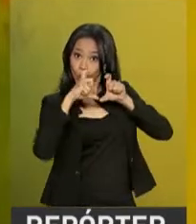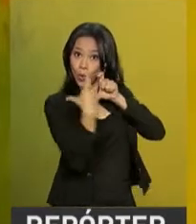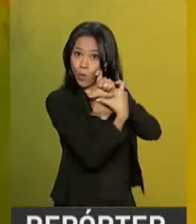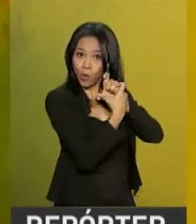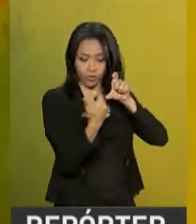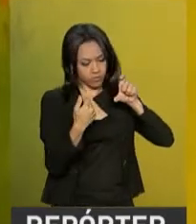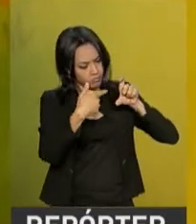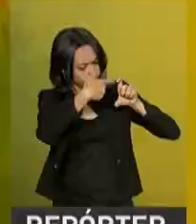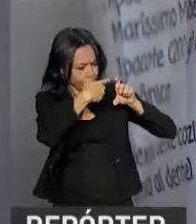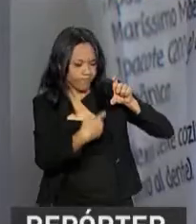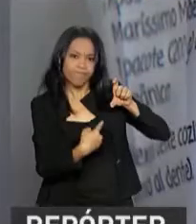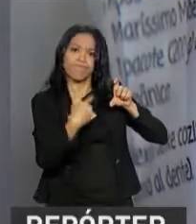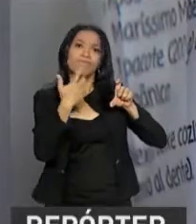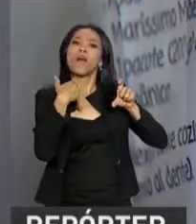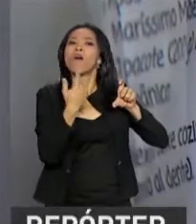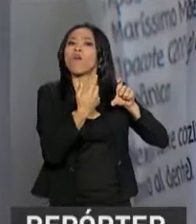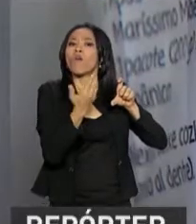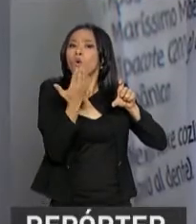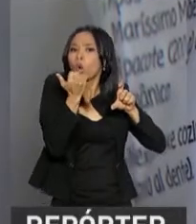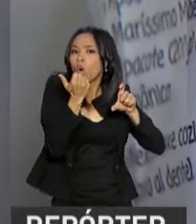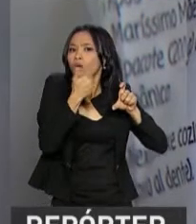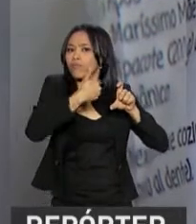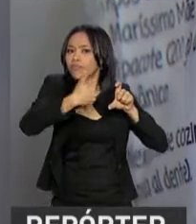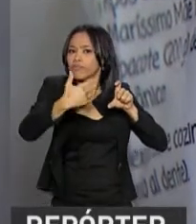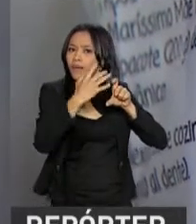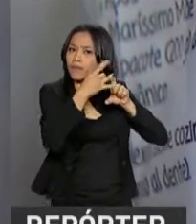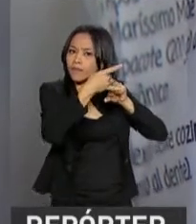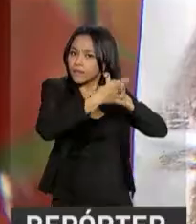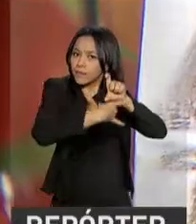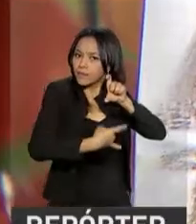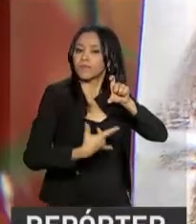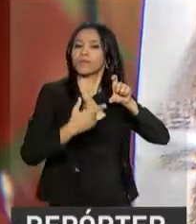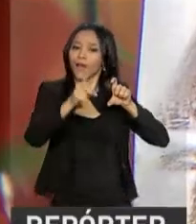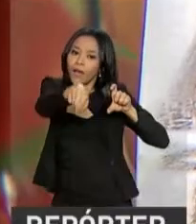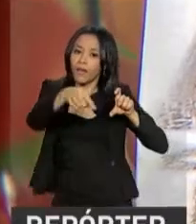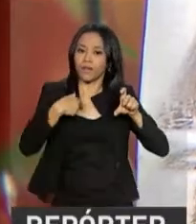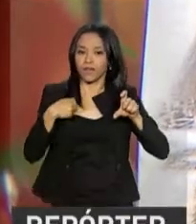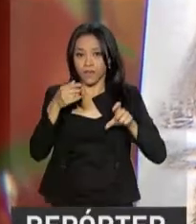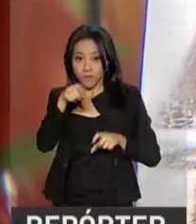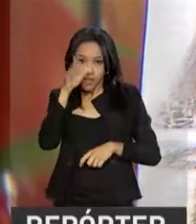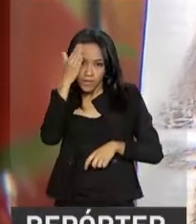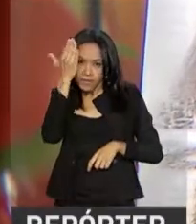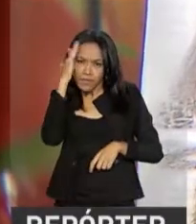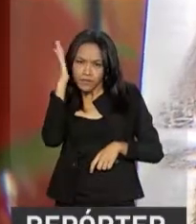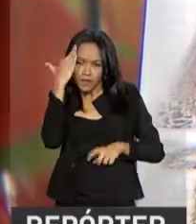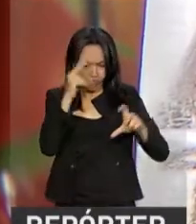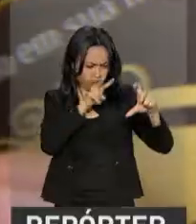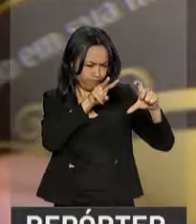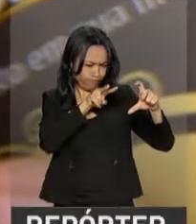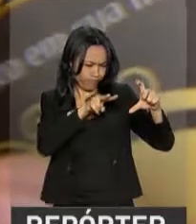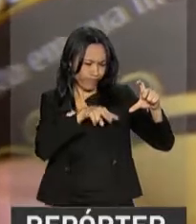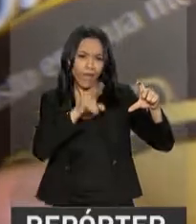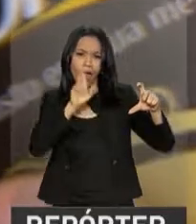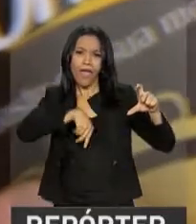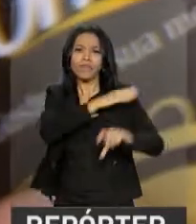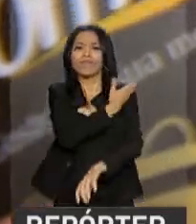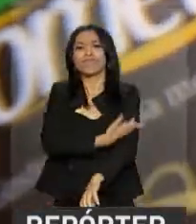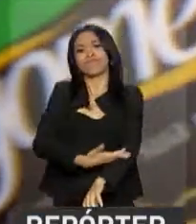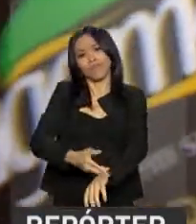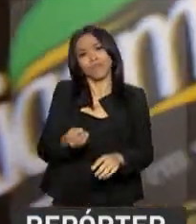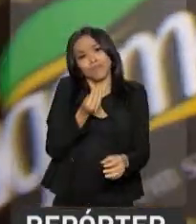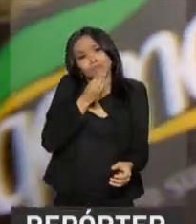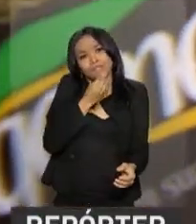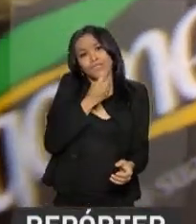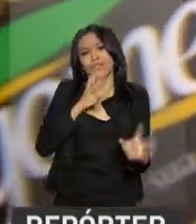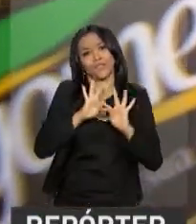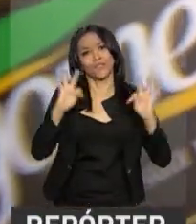que estão os valores nutricionais de um alimento consultarem entender essa tabela deveria ser um ato de todo o consumidor